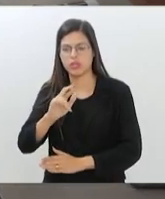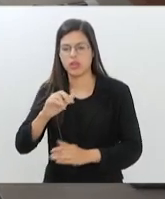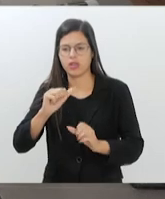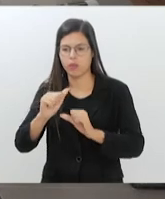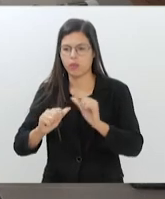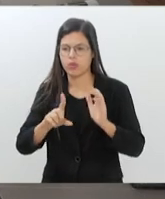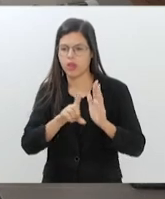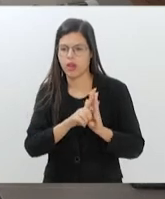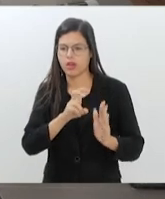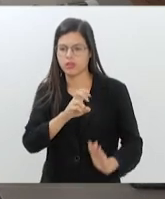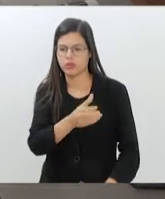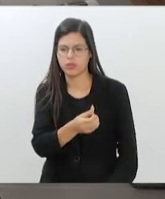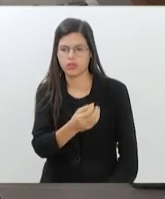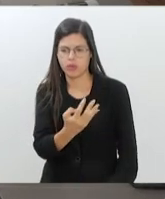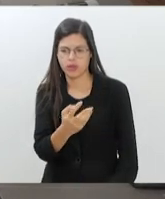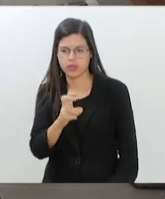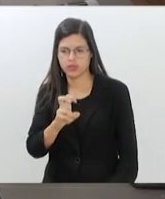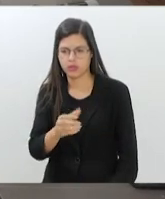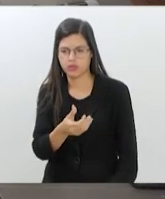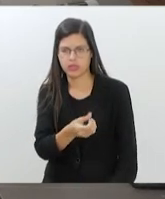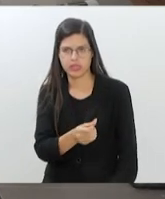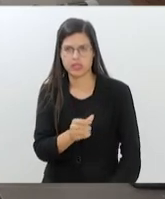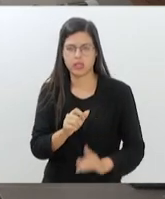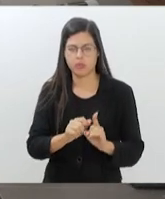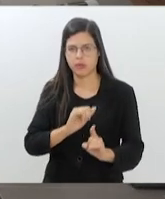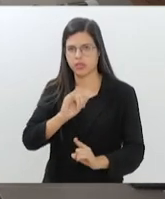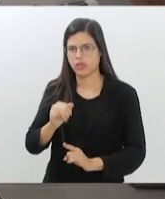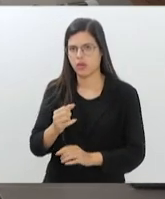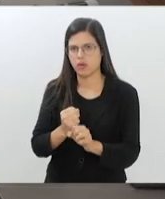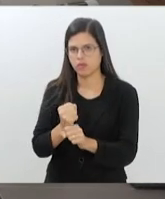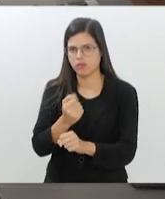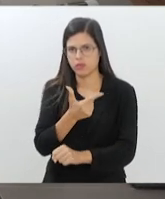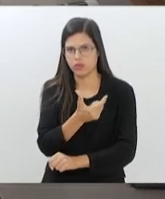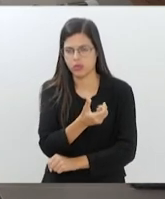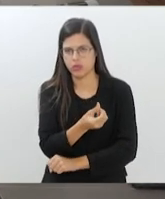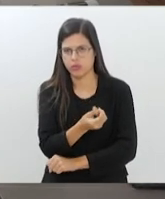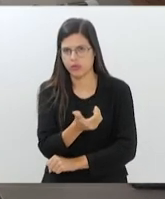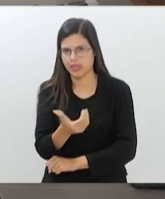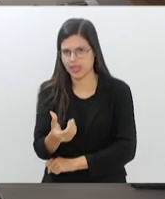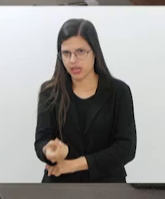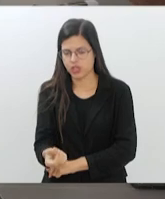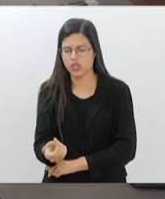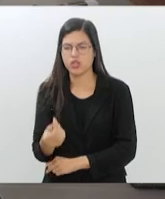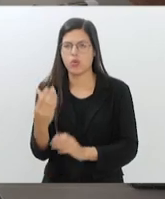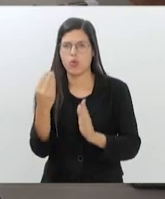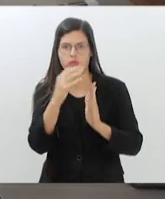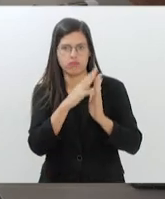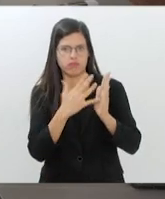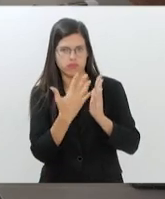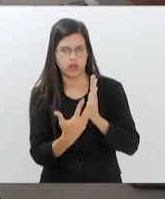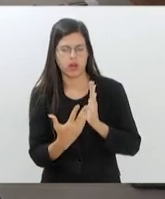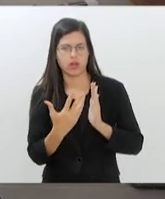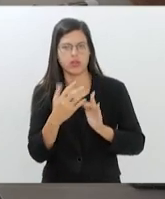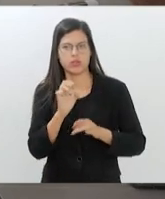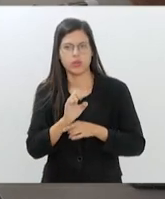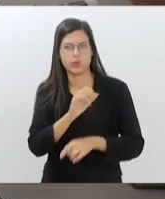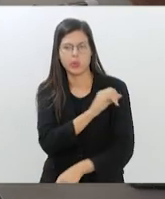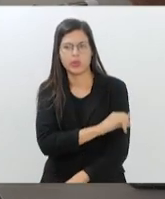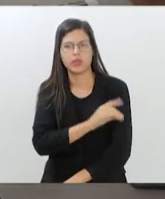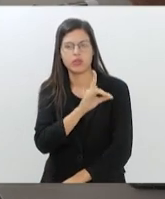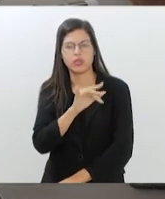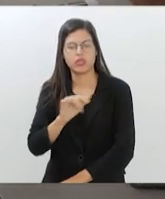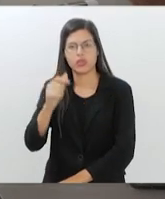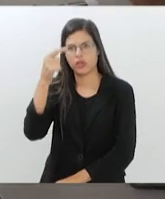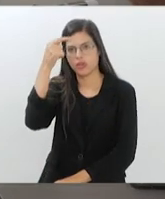número 5645 de 6 de janeiro de 2010 para incluir no calendário do Estado do Rio de Janeiro o dia Estadual da